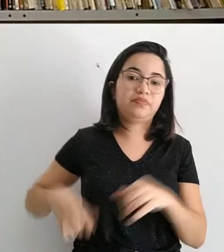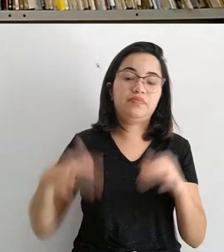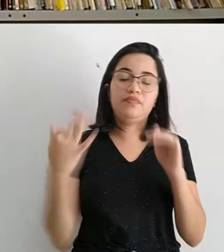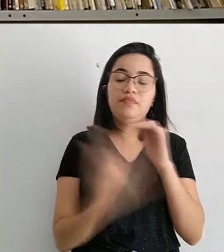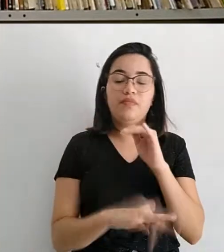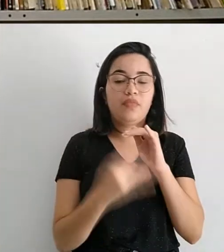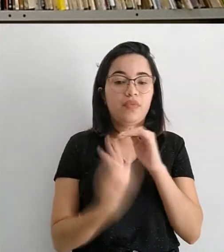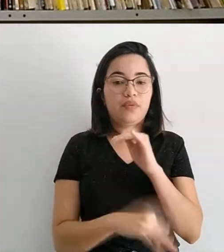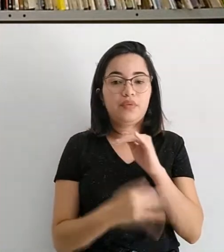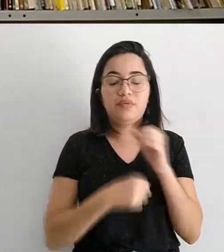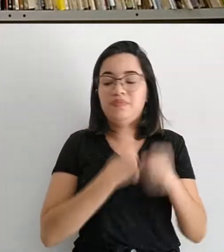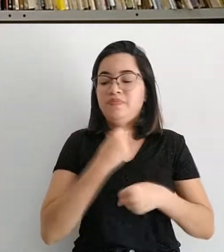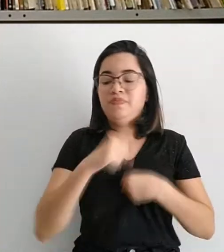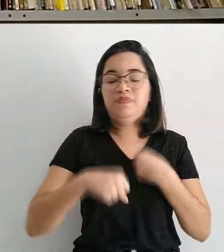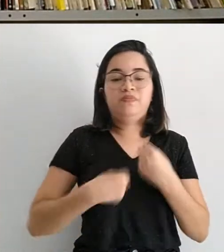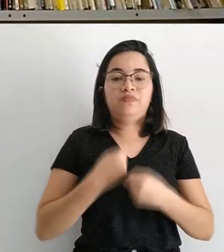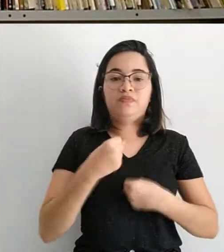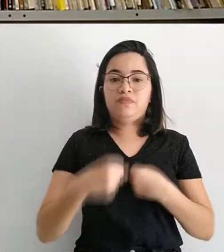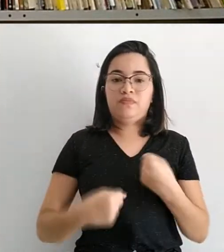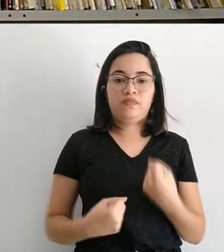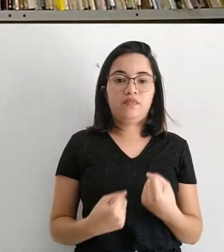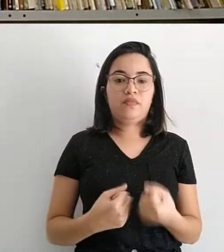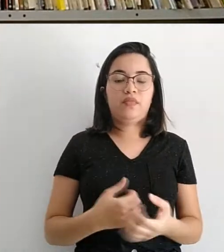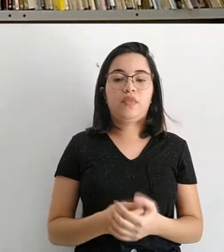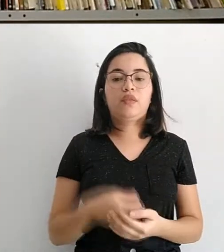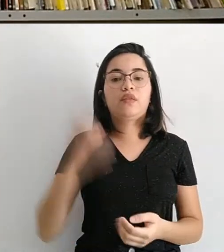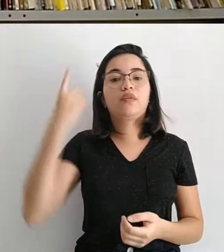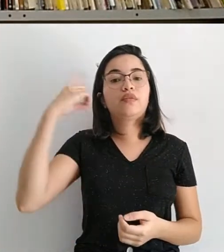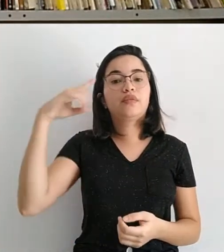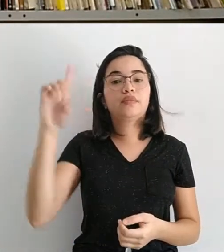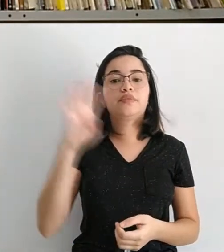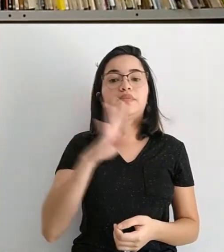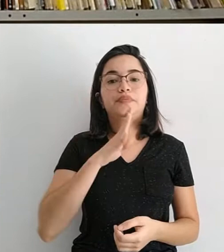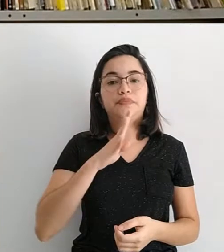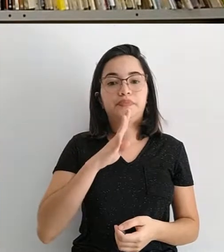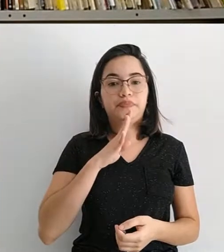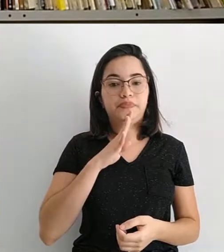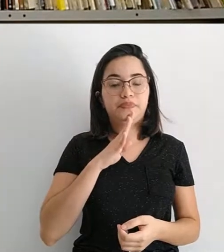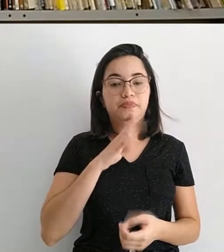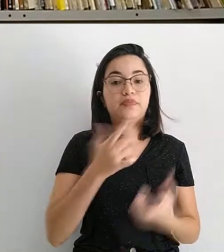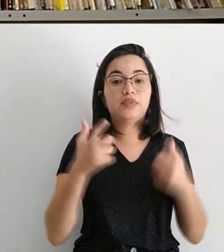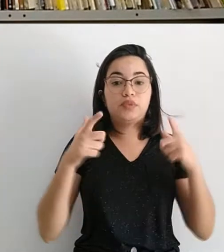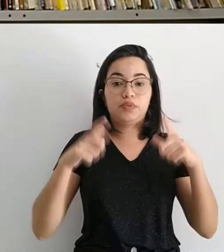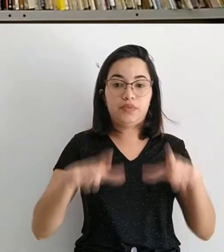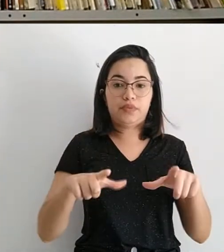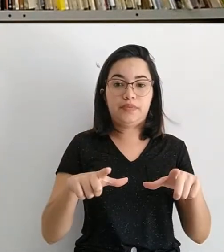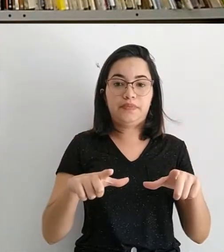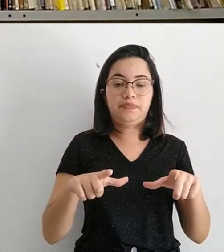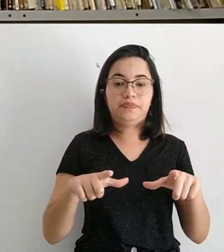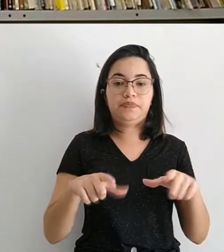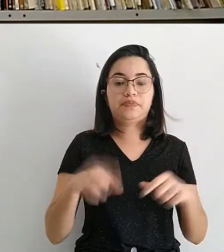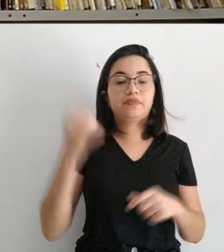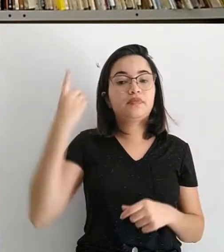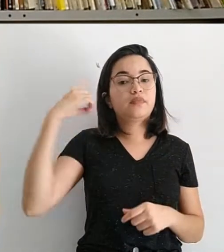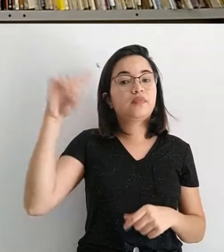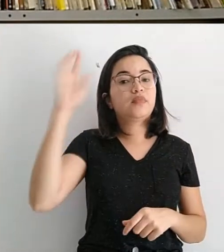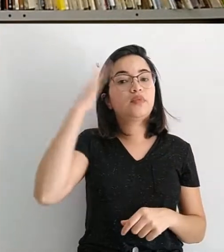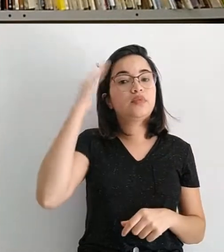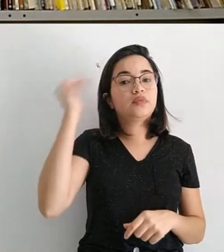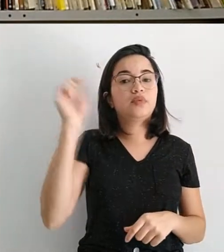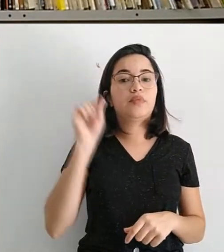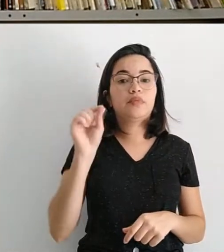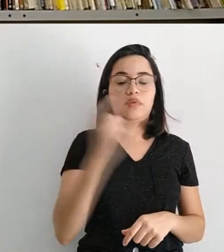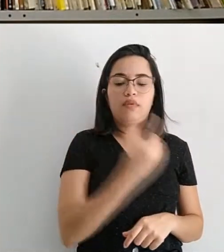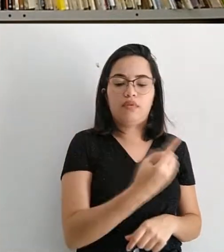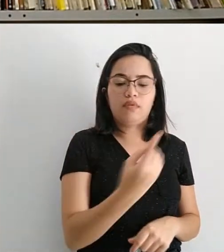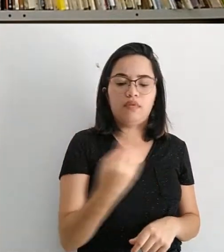dor, de grande angústia. Deus conhece esse lugar e Deus sabe o que